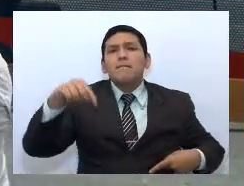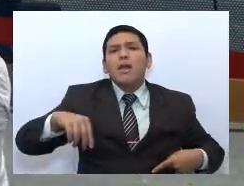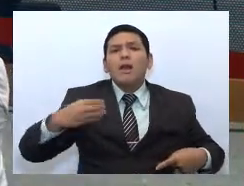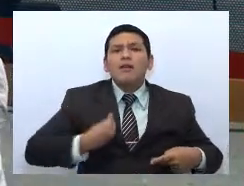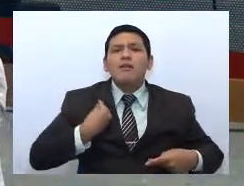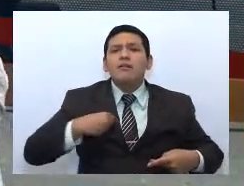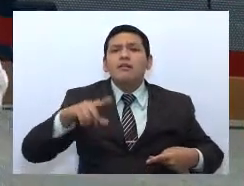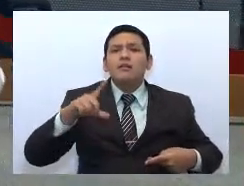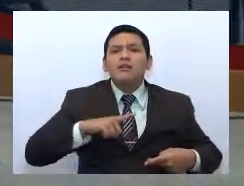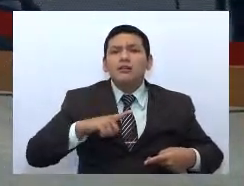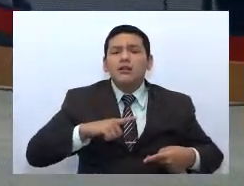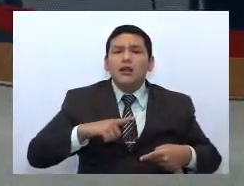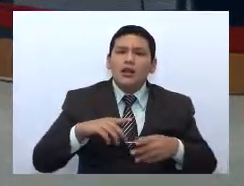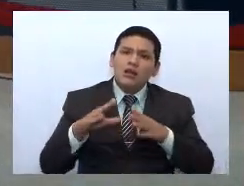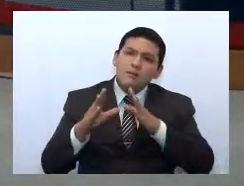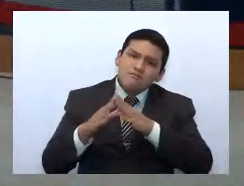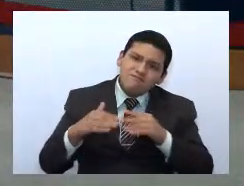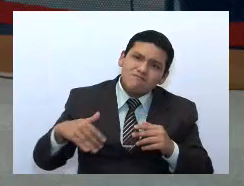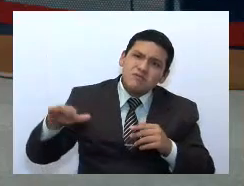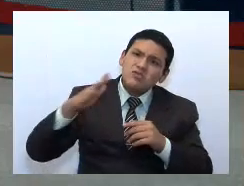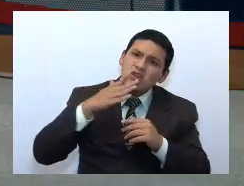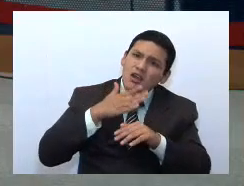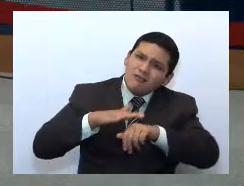Wagner, me perdoa, me desculpe,